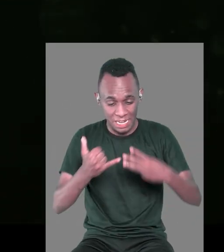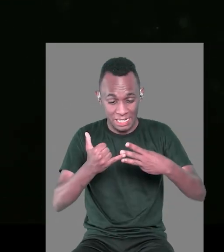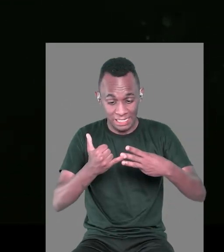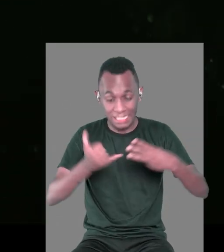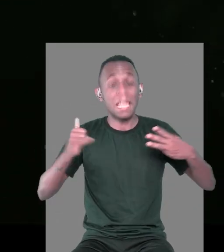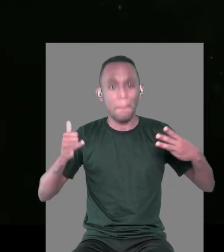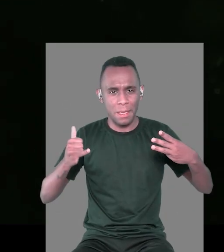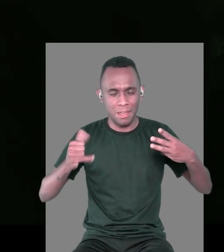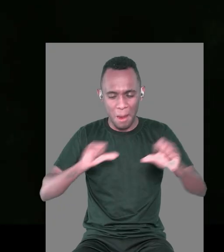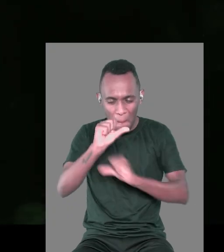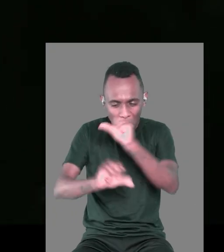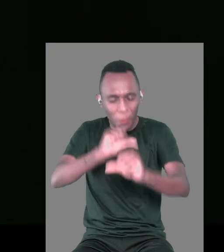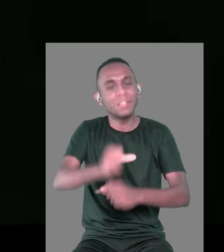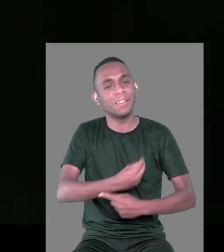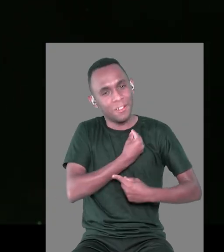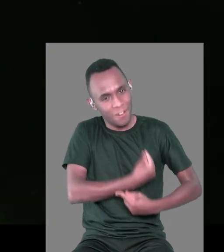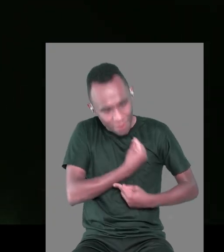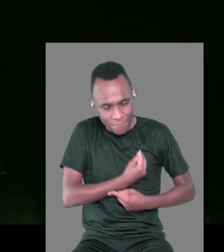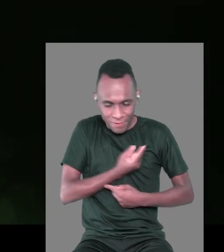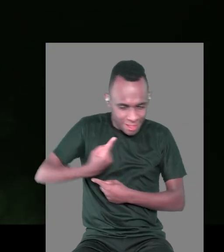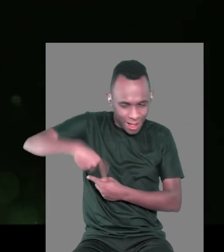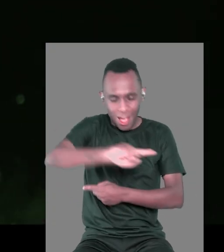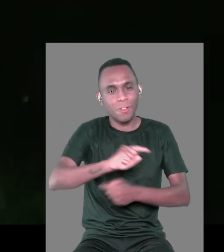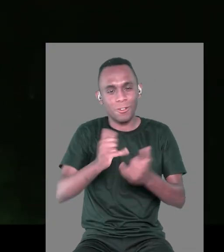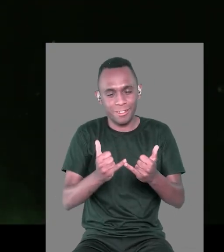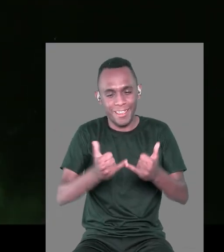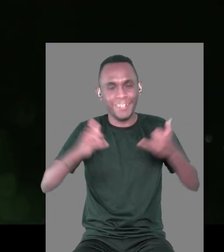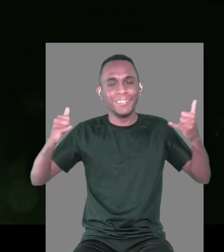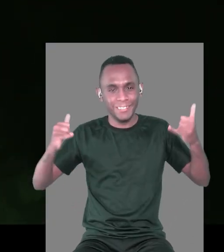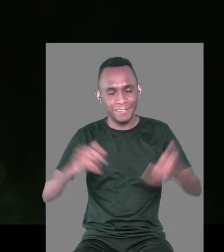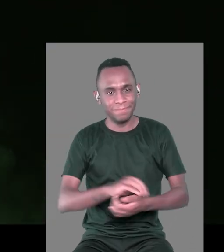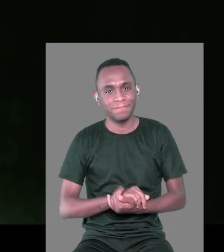CEMIG, transformando vidas com a nossa energia.